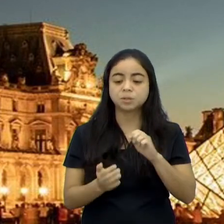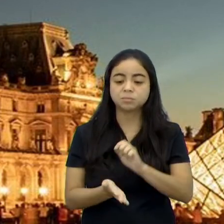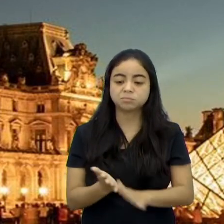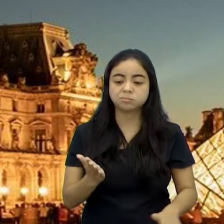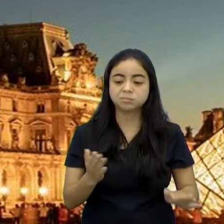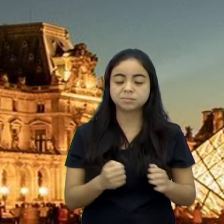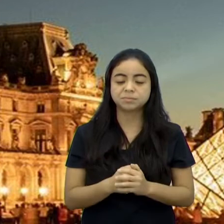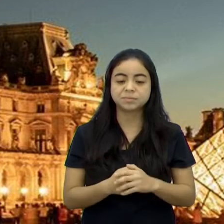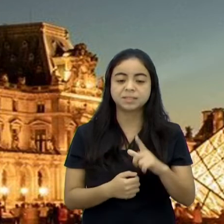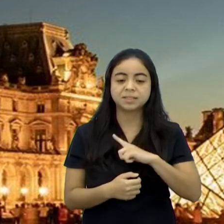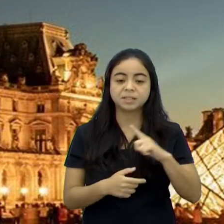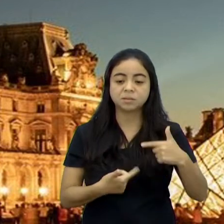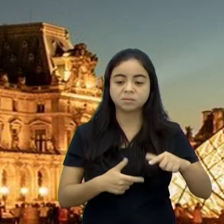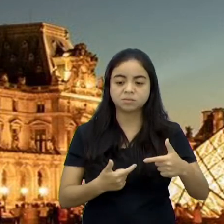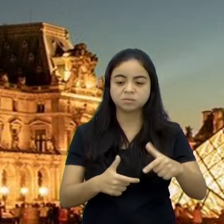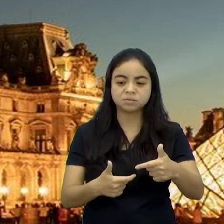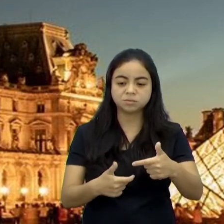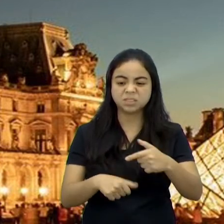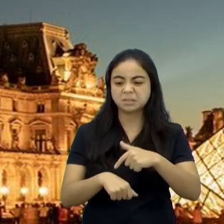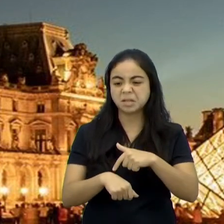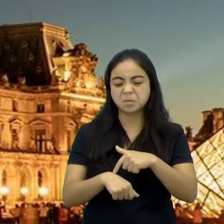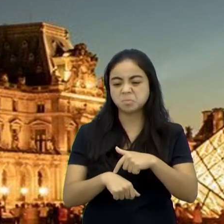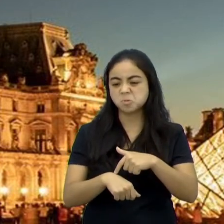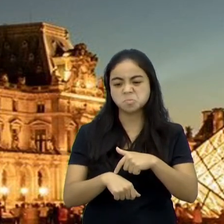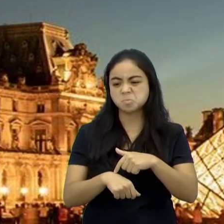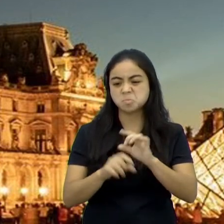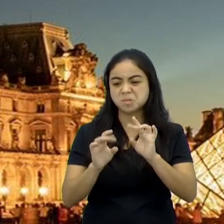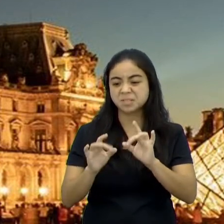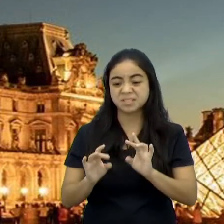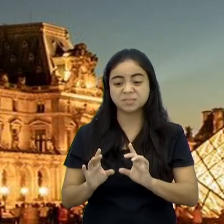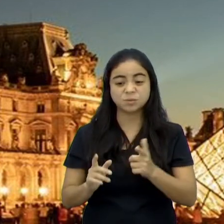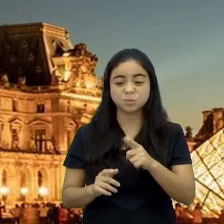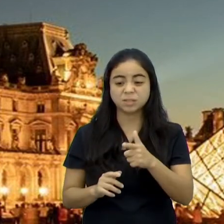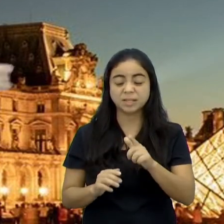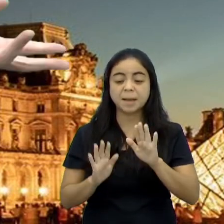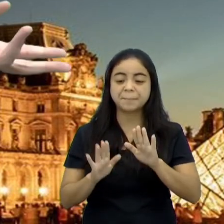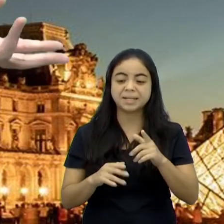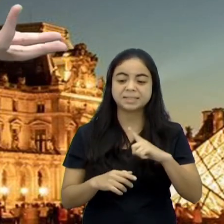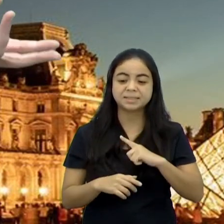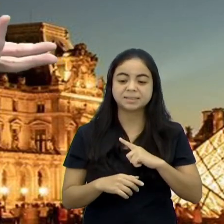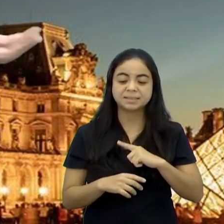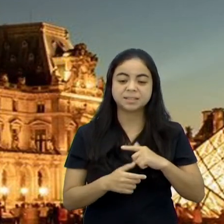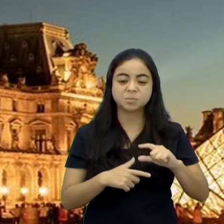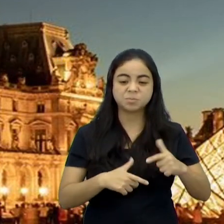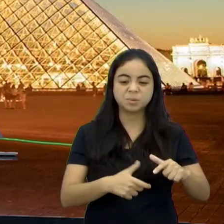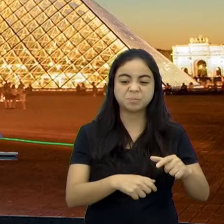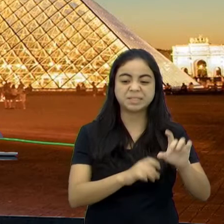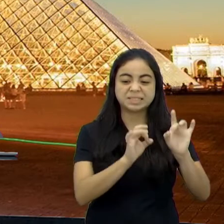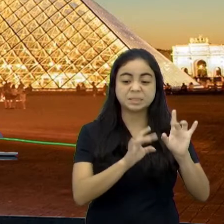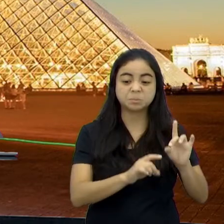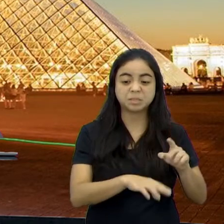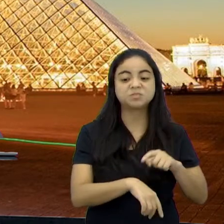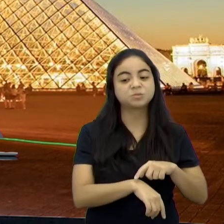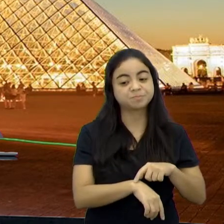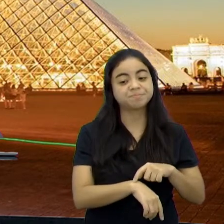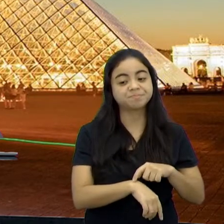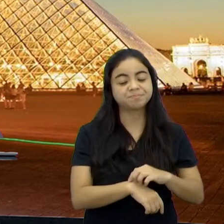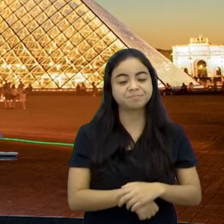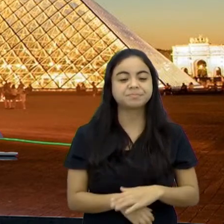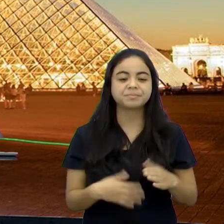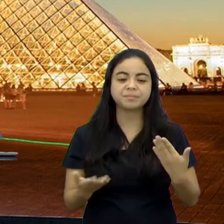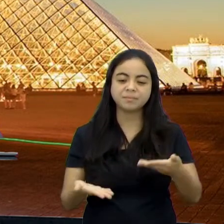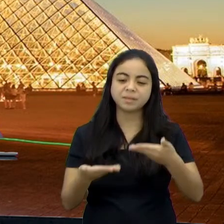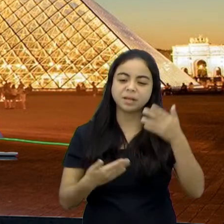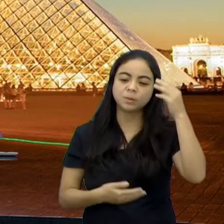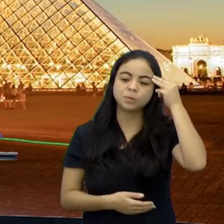são atemporais, mas existem que são muito específicos daquele período. Isso. E como você trouxe a sua lembrança, a sua memória com